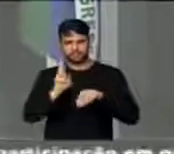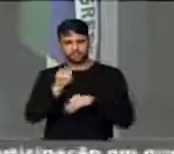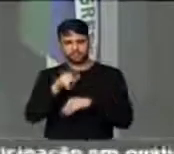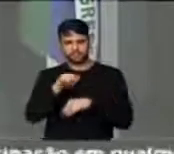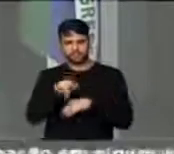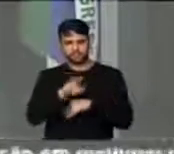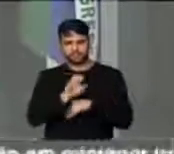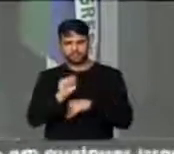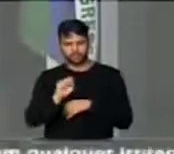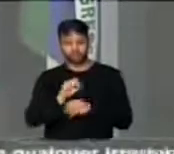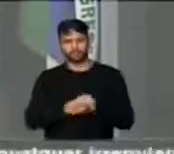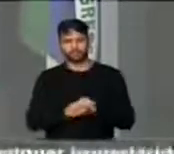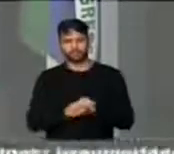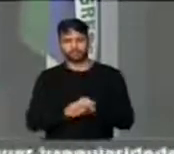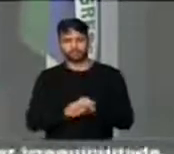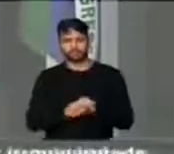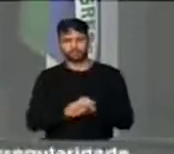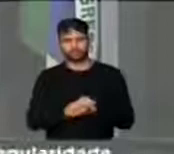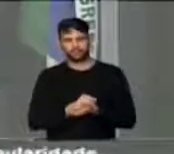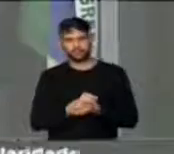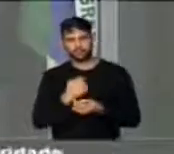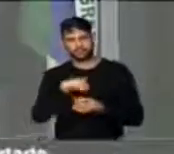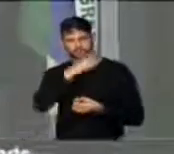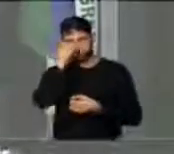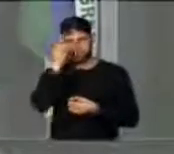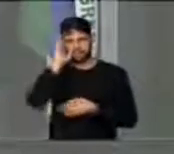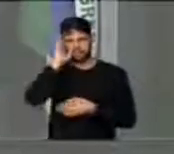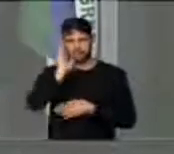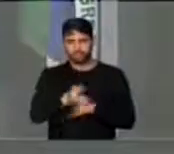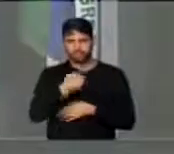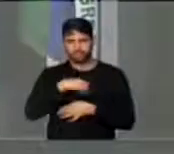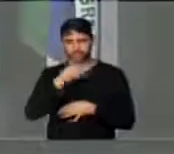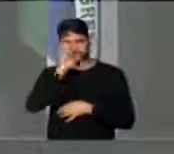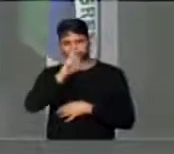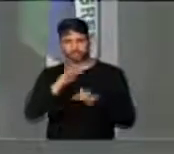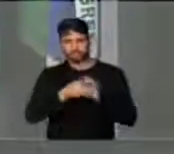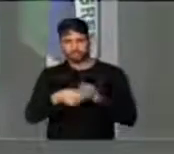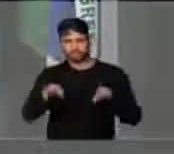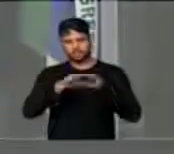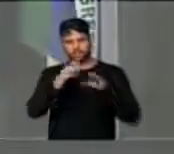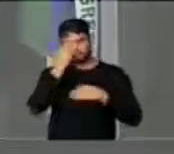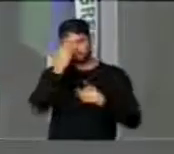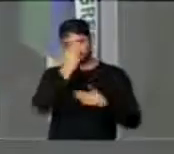Ulisses Guimarães, o senhor das diretas, o senhor da democracia.